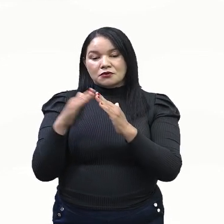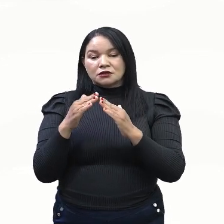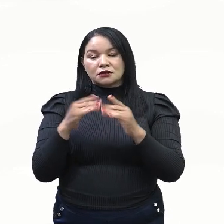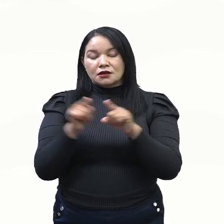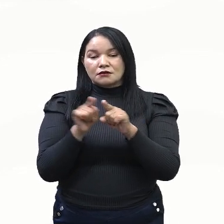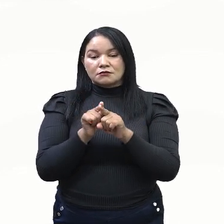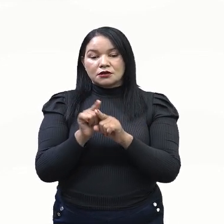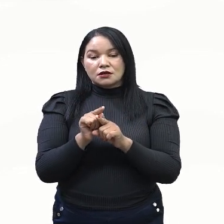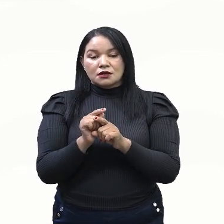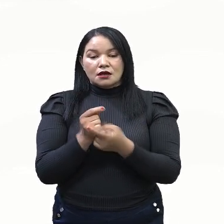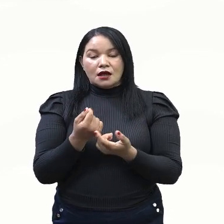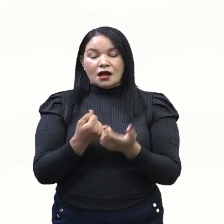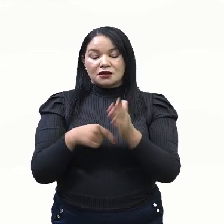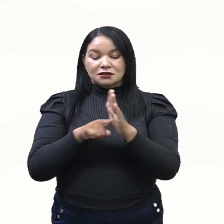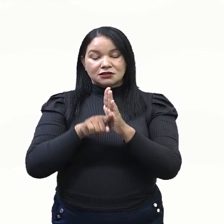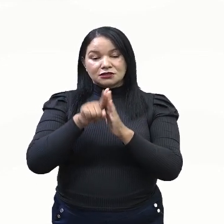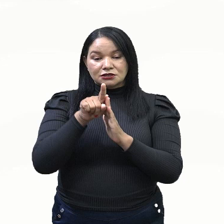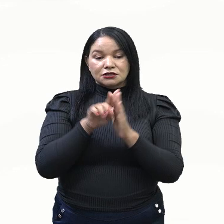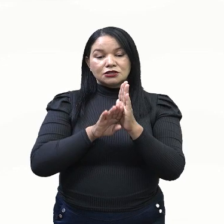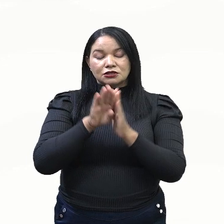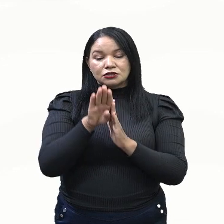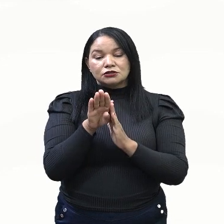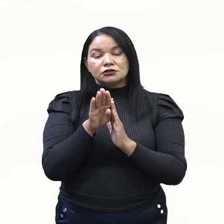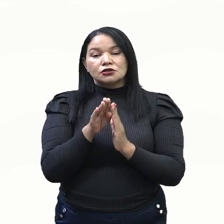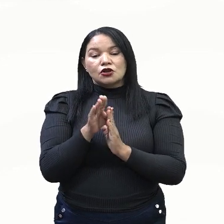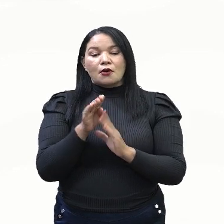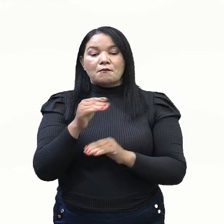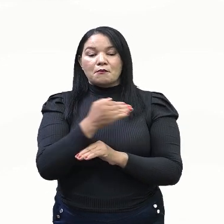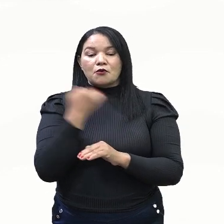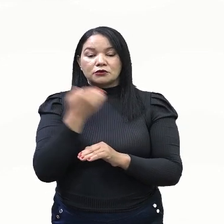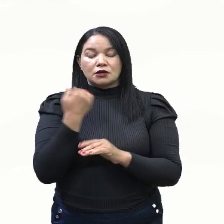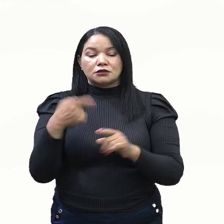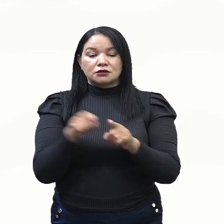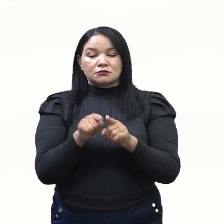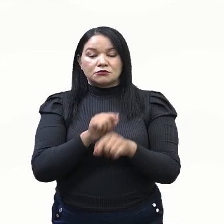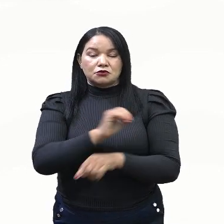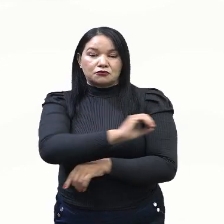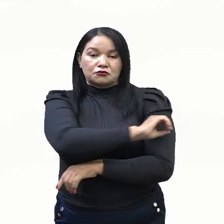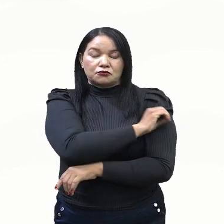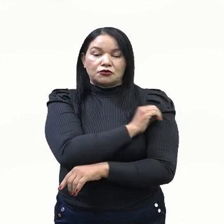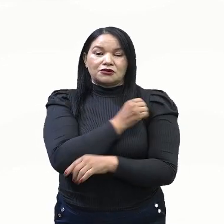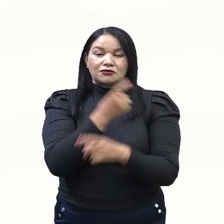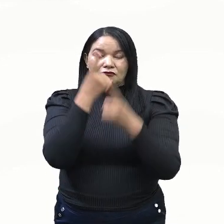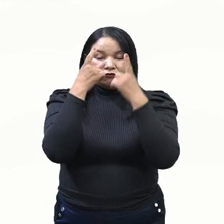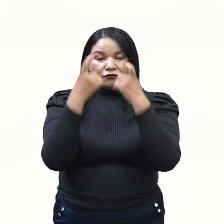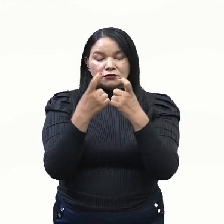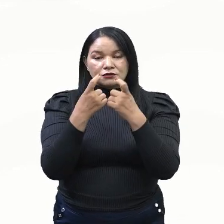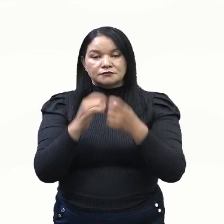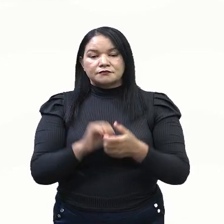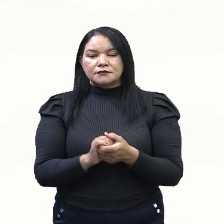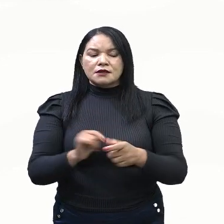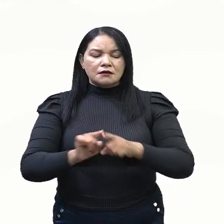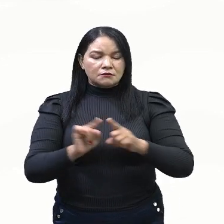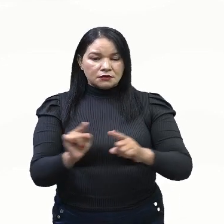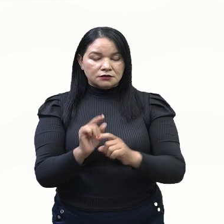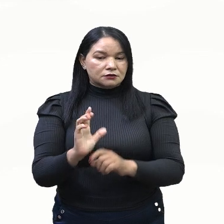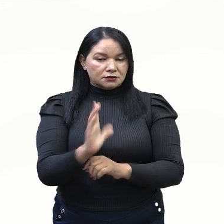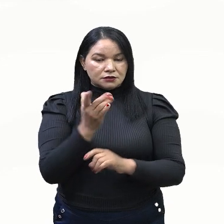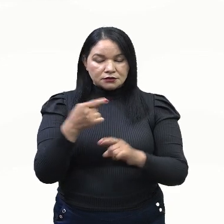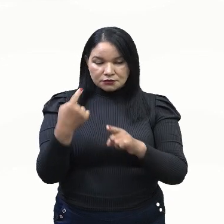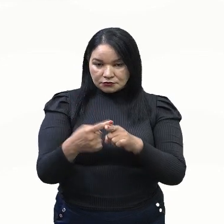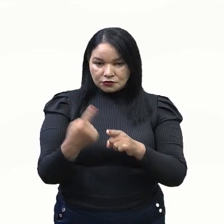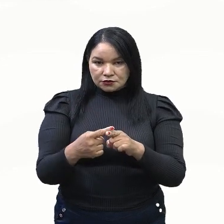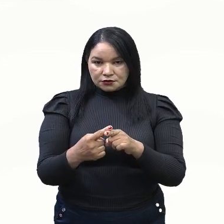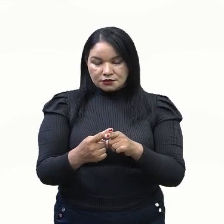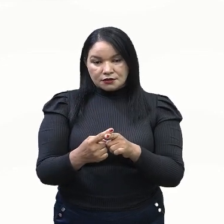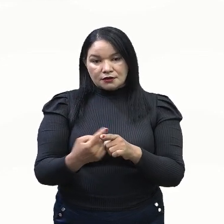índices de mortalidade, analfabetismo e violência. Mas por que isso acontecia? Devido às